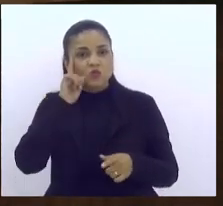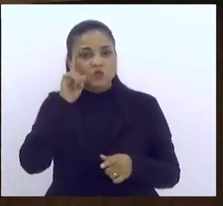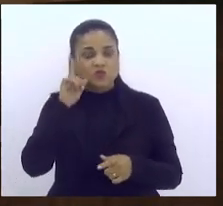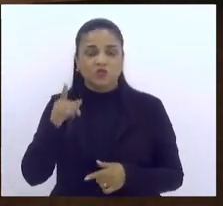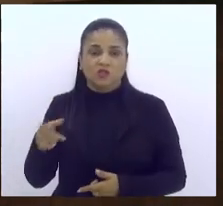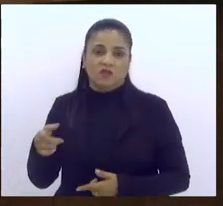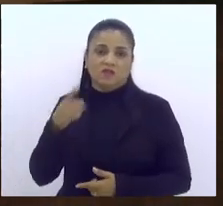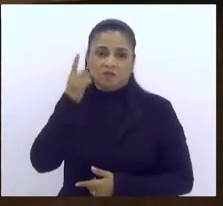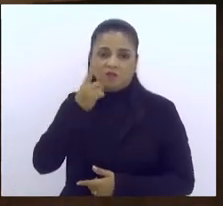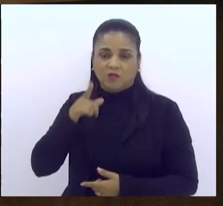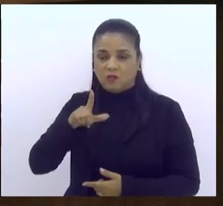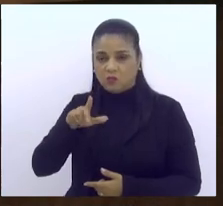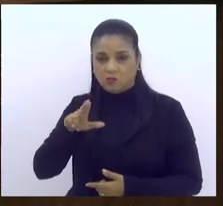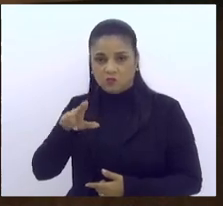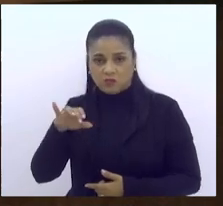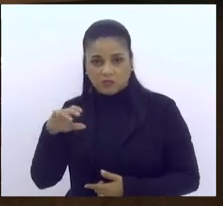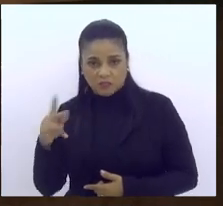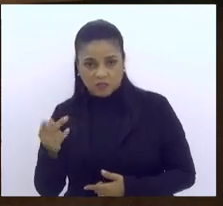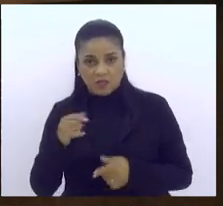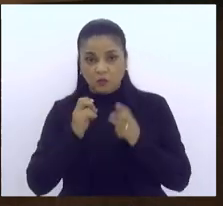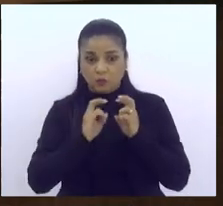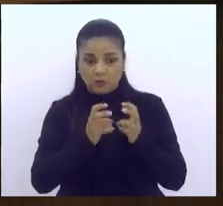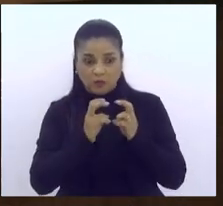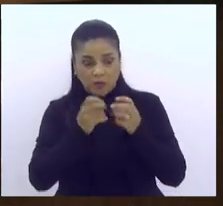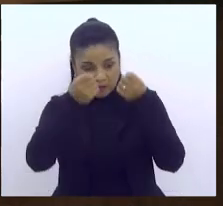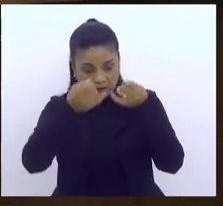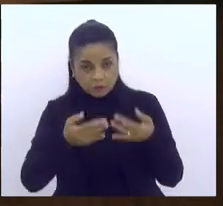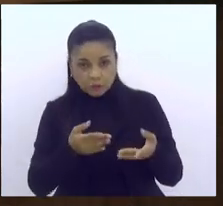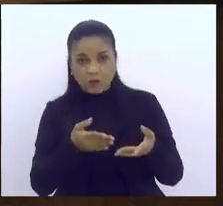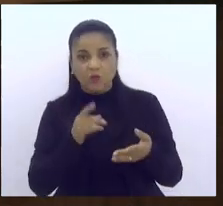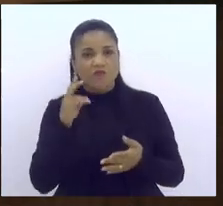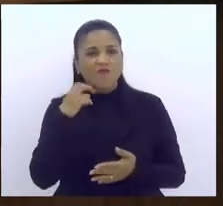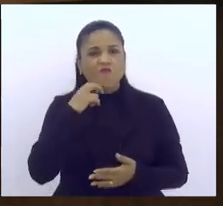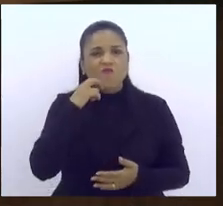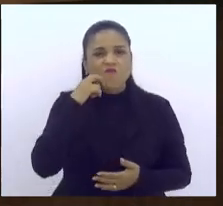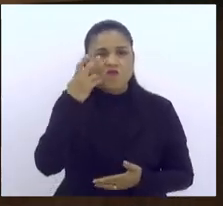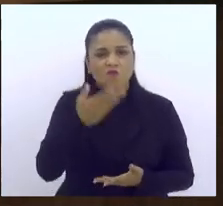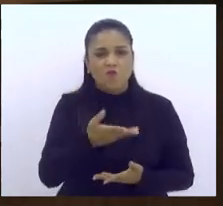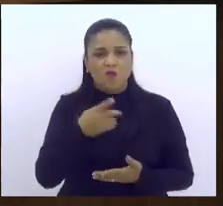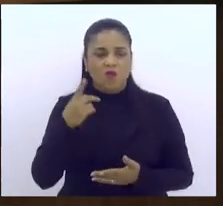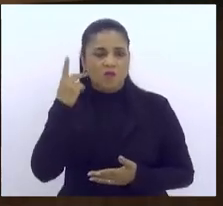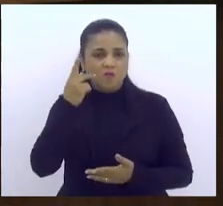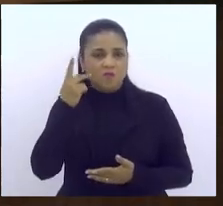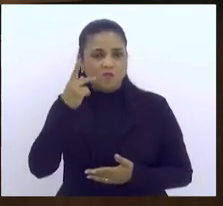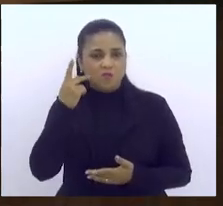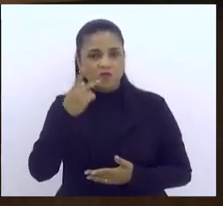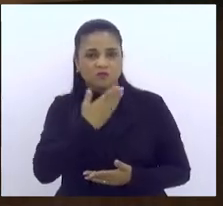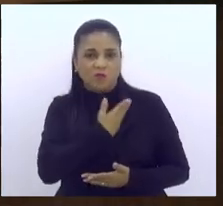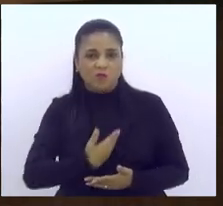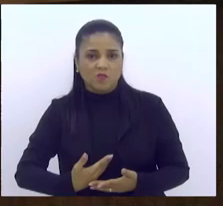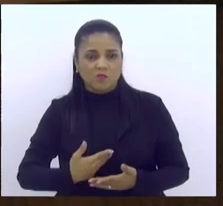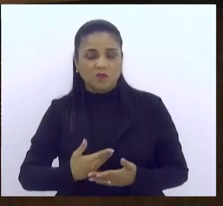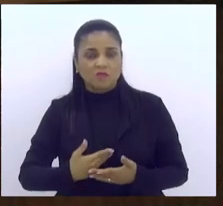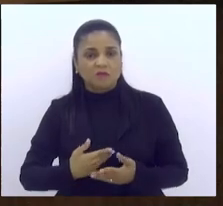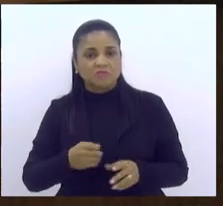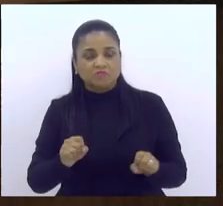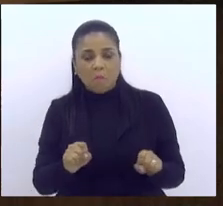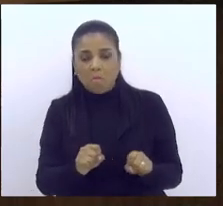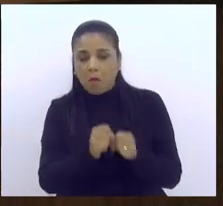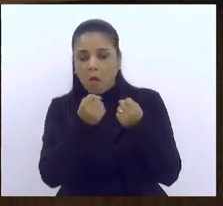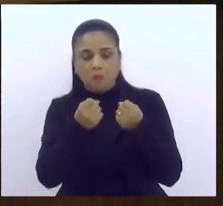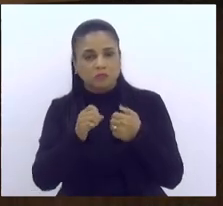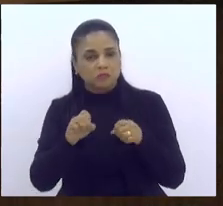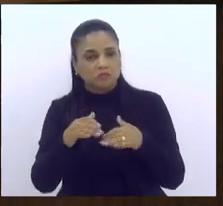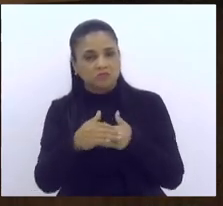dia, a deputada Lucinha disse aqui no trem o que aconteceu, é uma vergonha. A política pública está falida no Rio de Janeiro. E quem é que